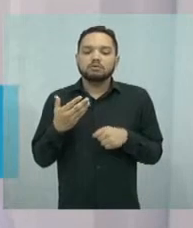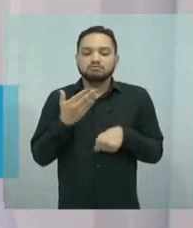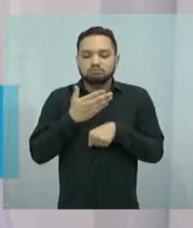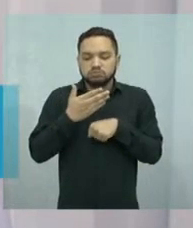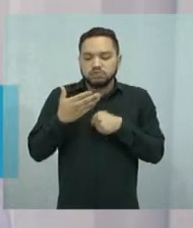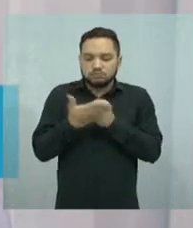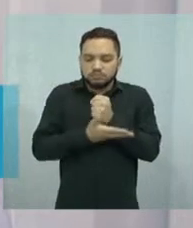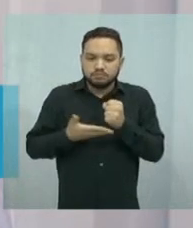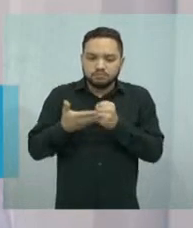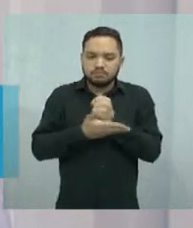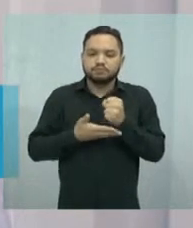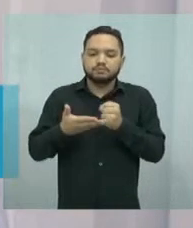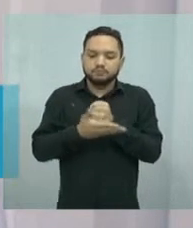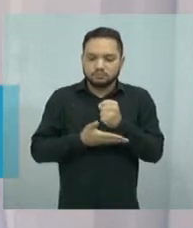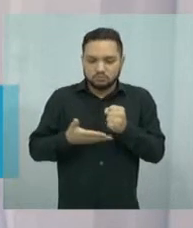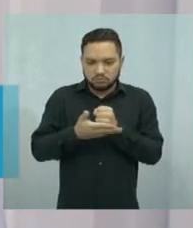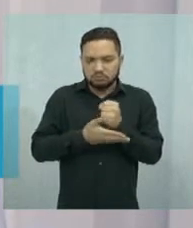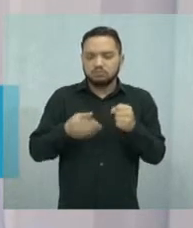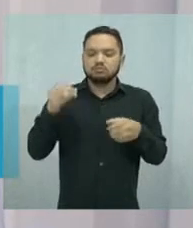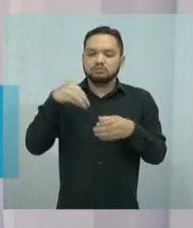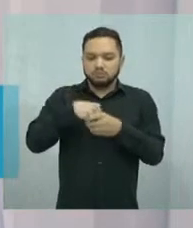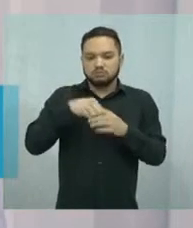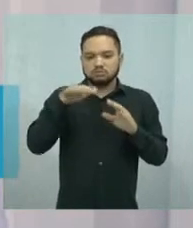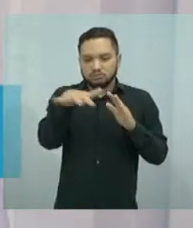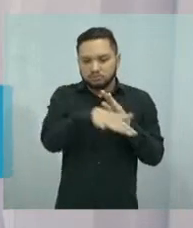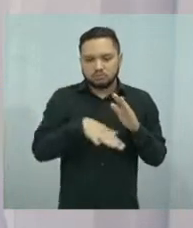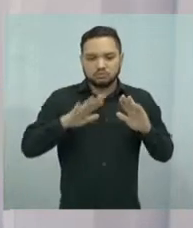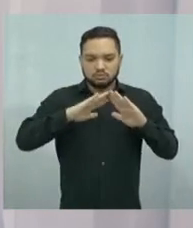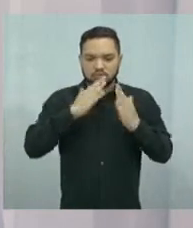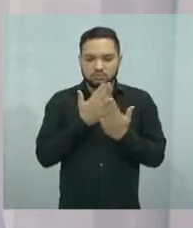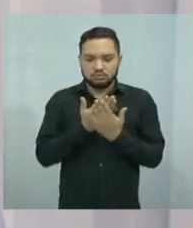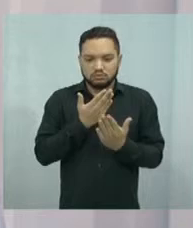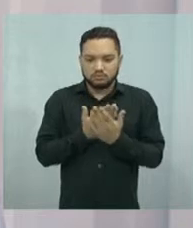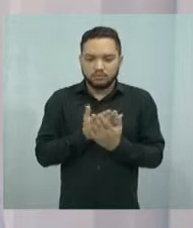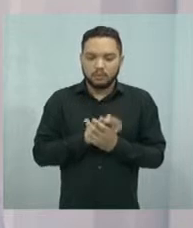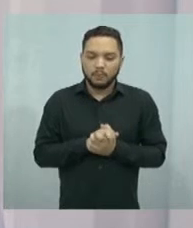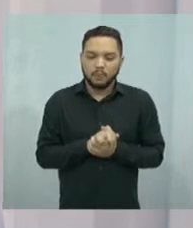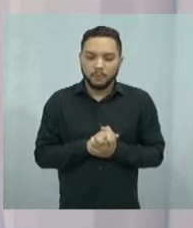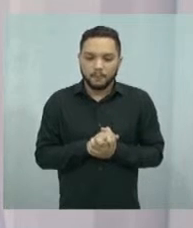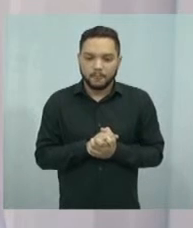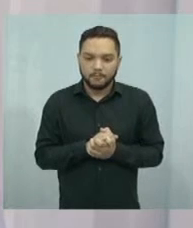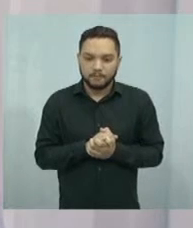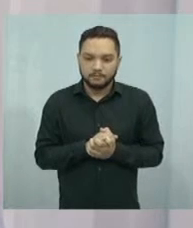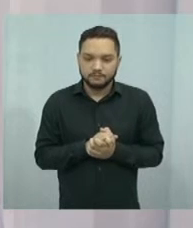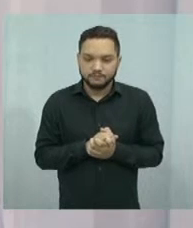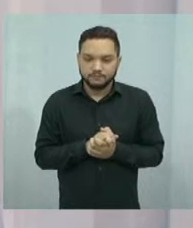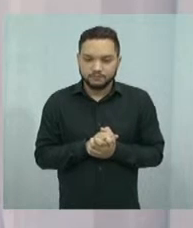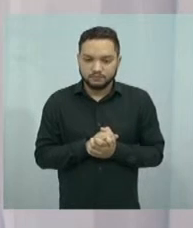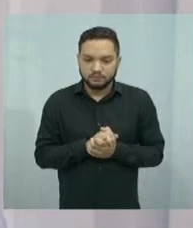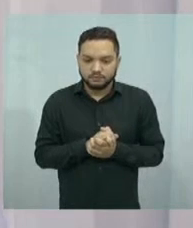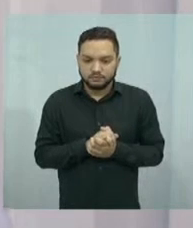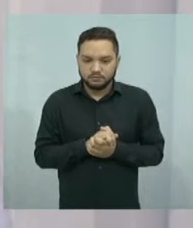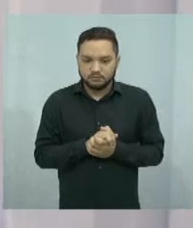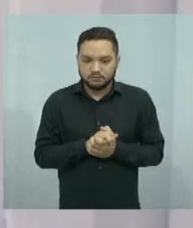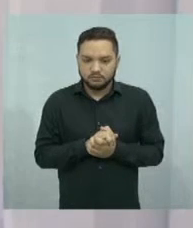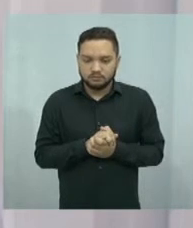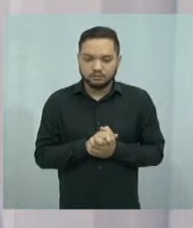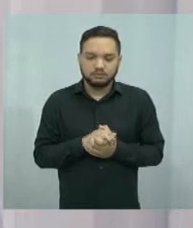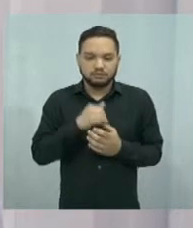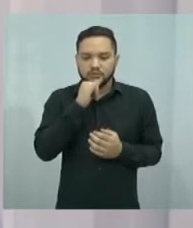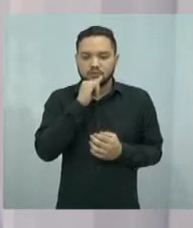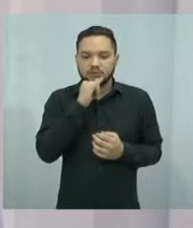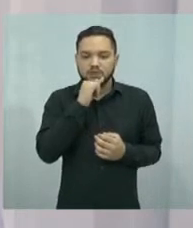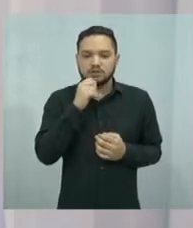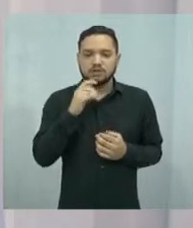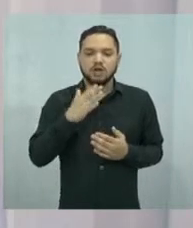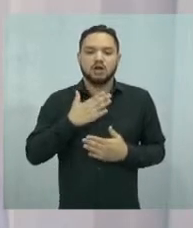realizar, né, dentro do ambiente escolar, uma atuação em primeiros socorros. Como tipicamente desengasgar uma criança, como se